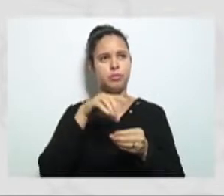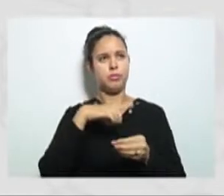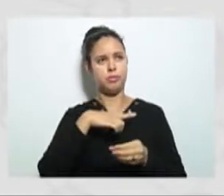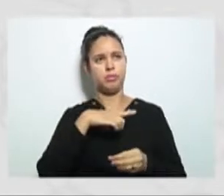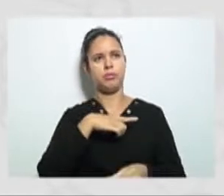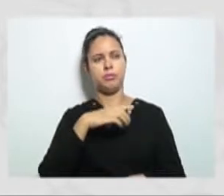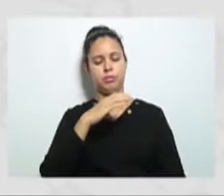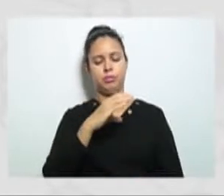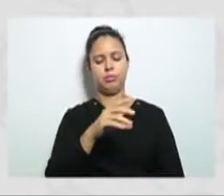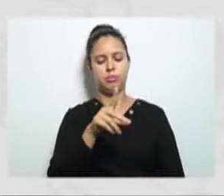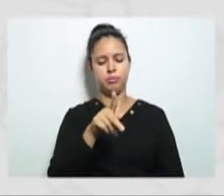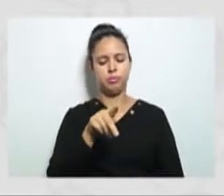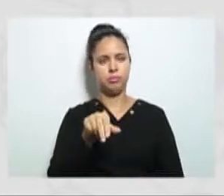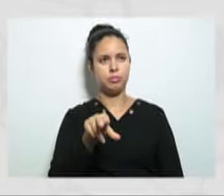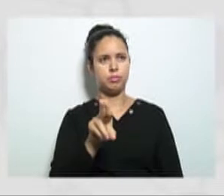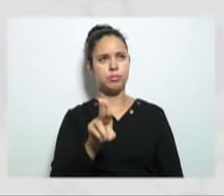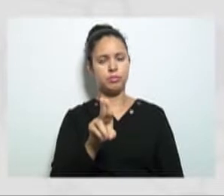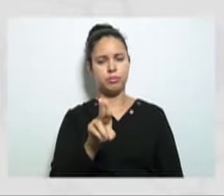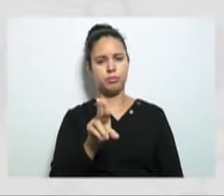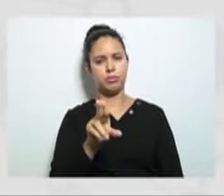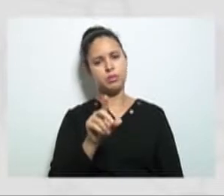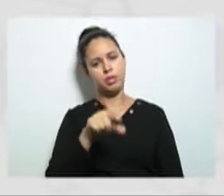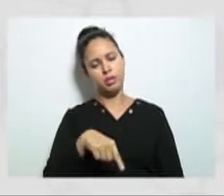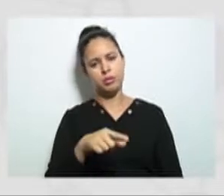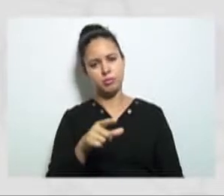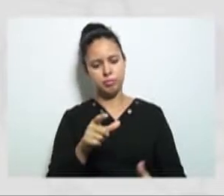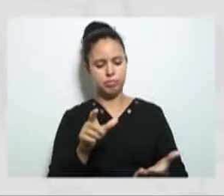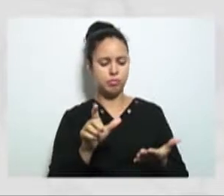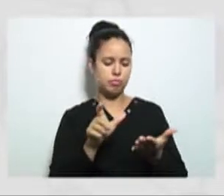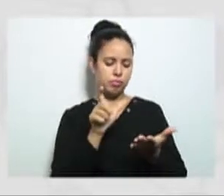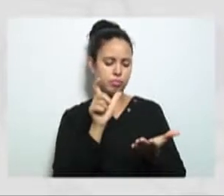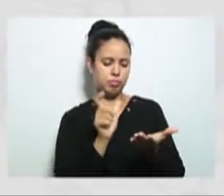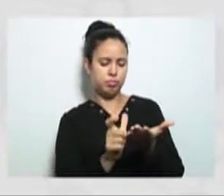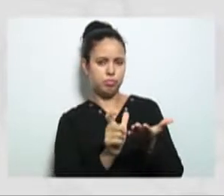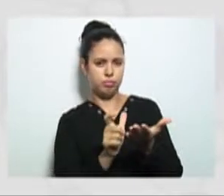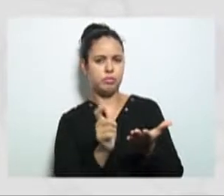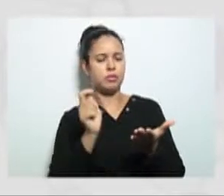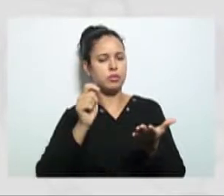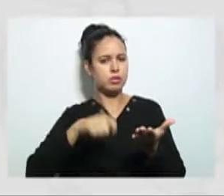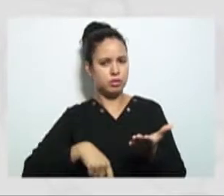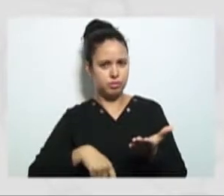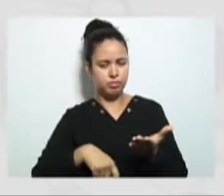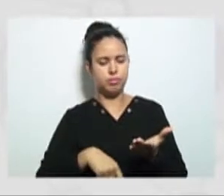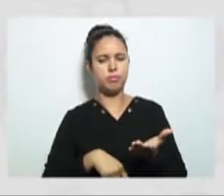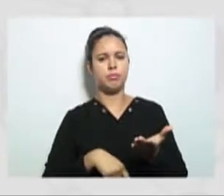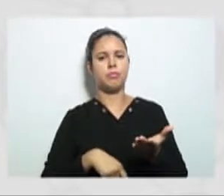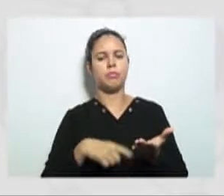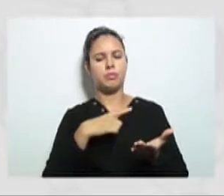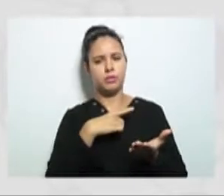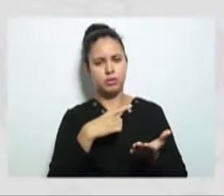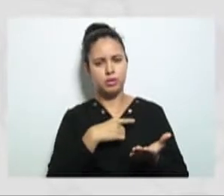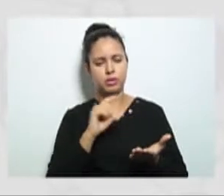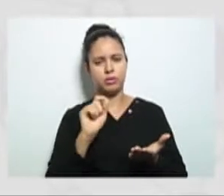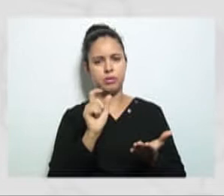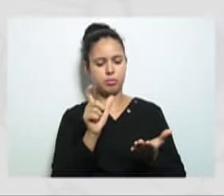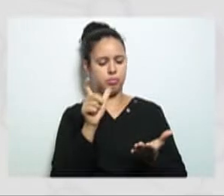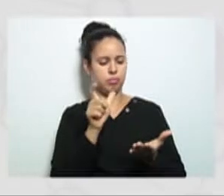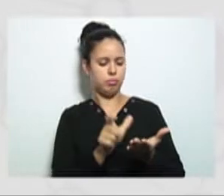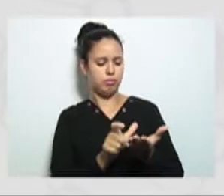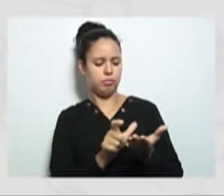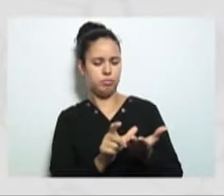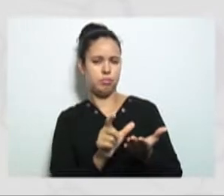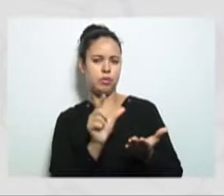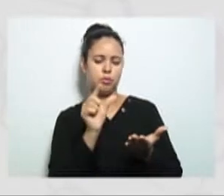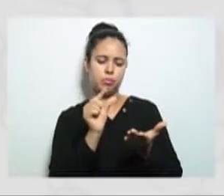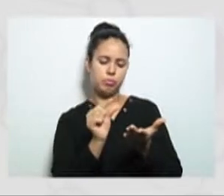tá? O processador, ele cabe na palma de uma mão, tá, gente? Está cada vez menor, tá? Tem processadores que estão aí do tamanho de um